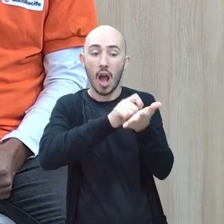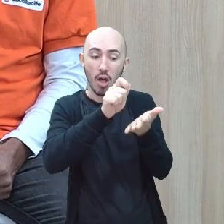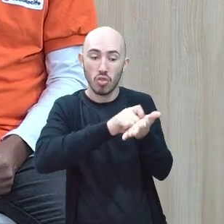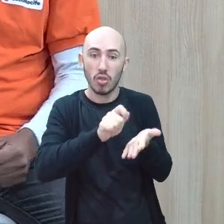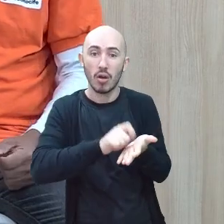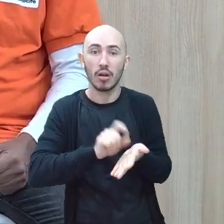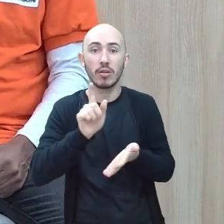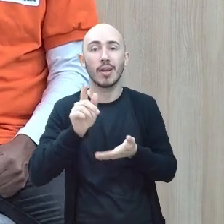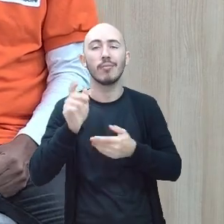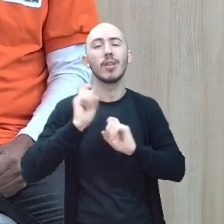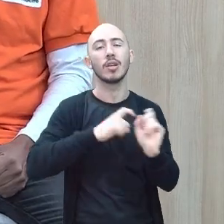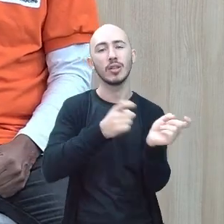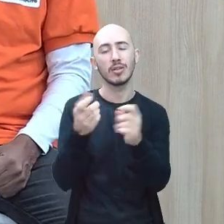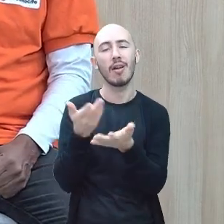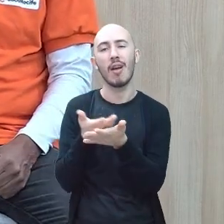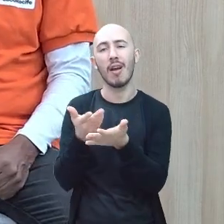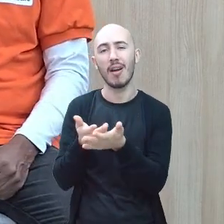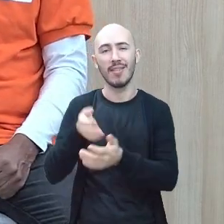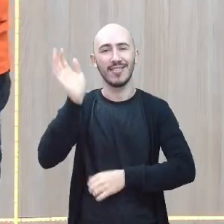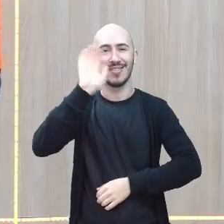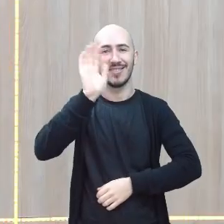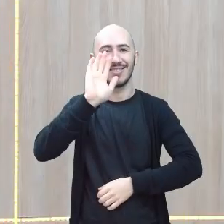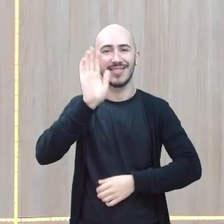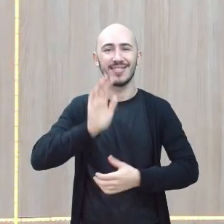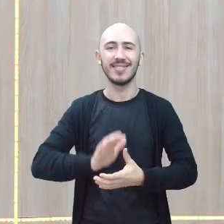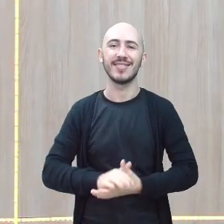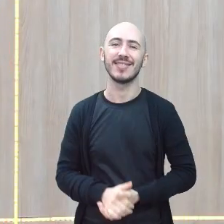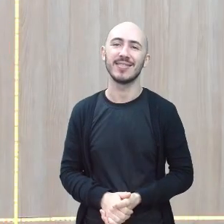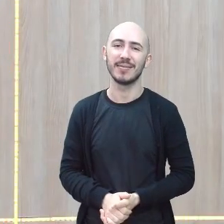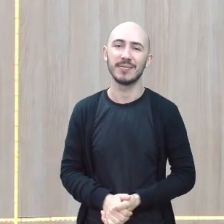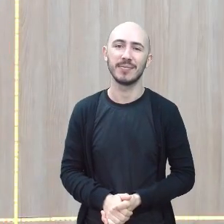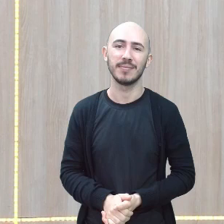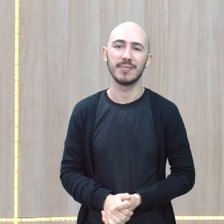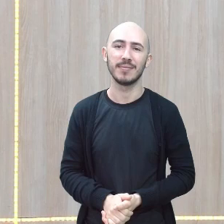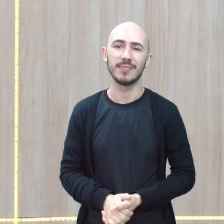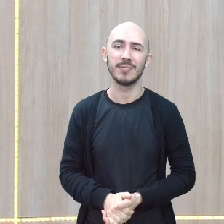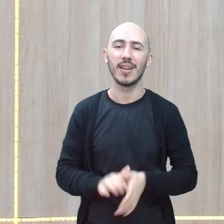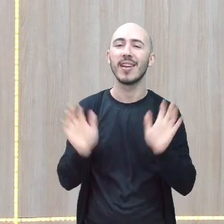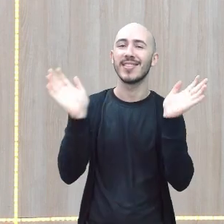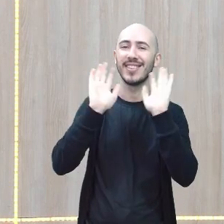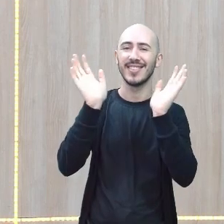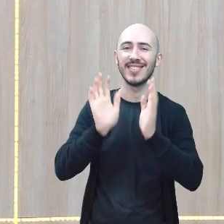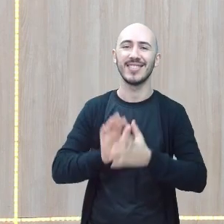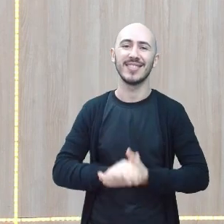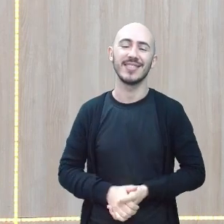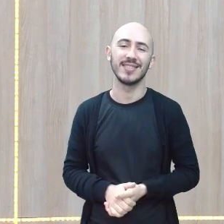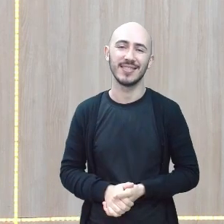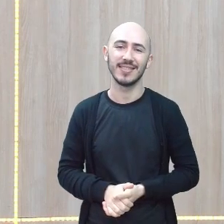discute em sala de aula. Até a próxima, gente. Tchau, tchau, pessoal.